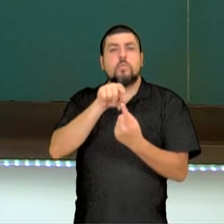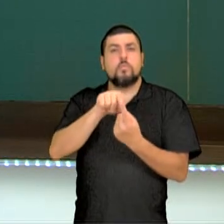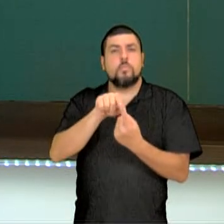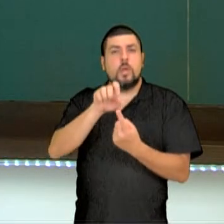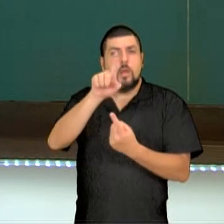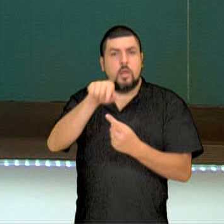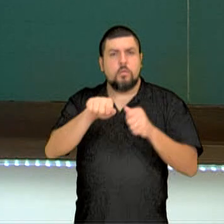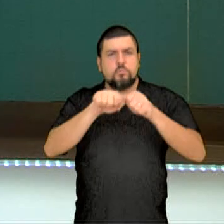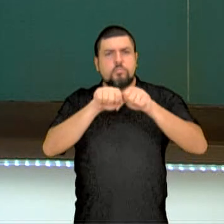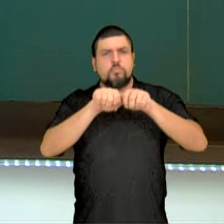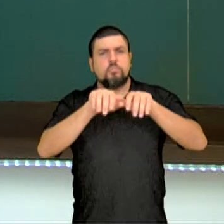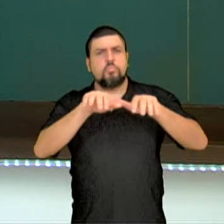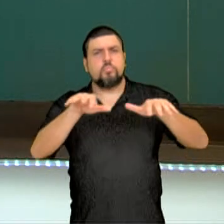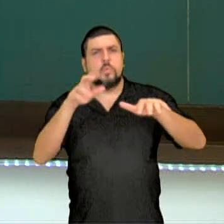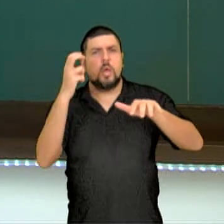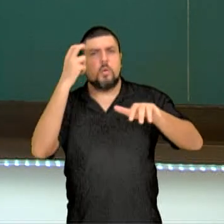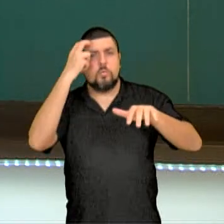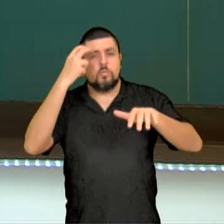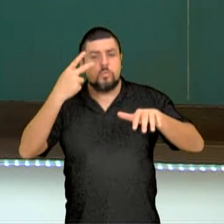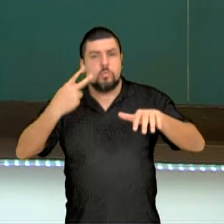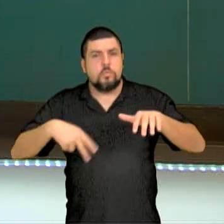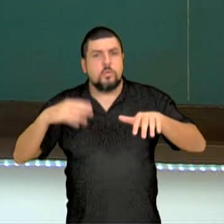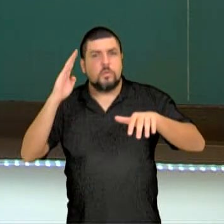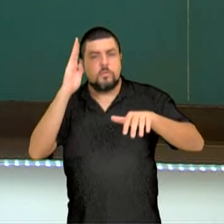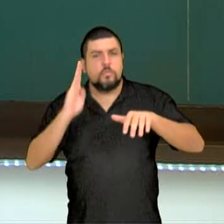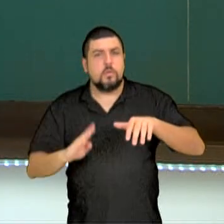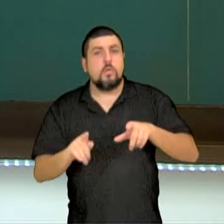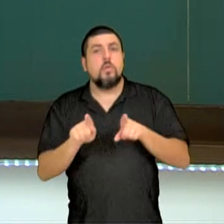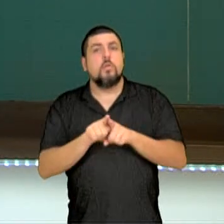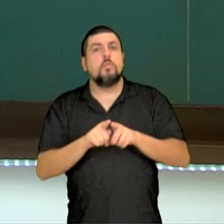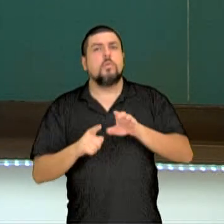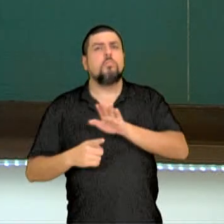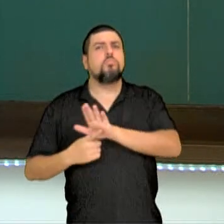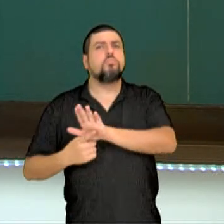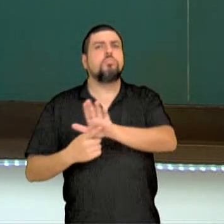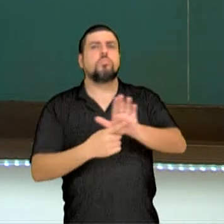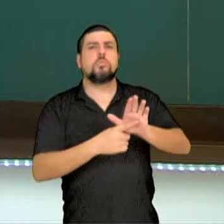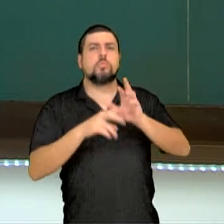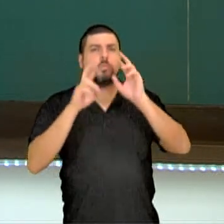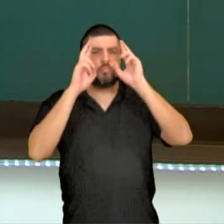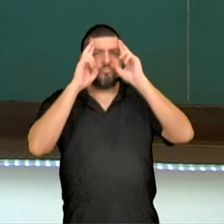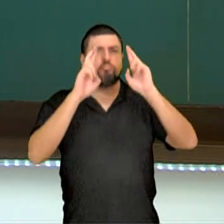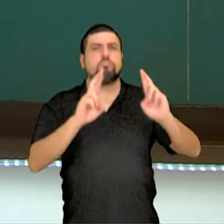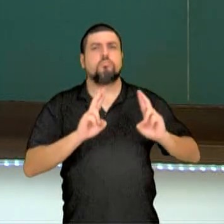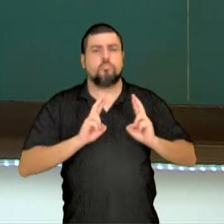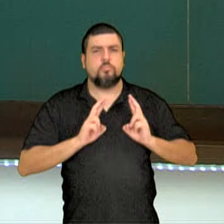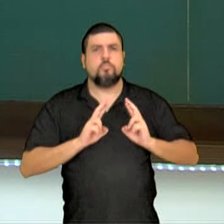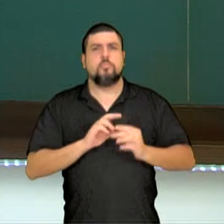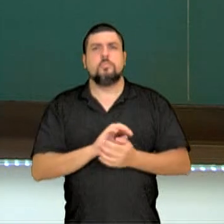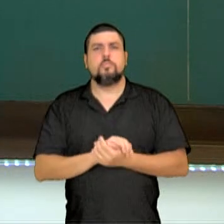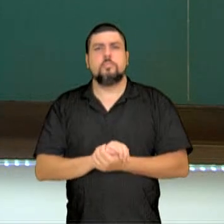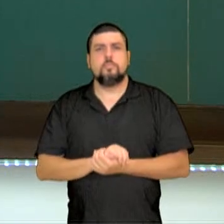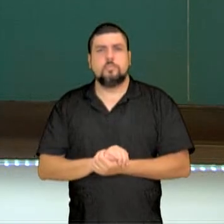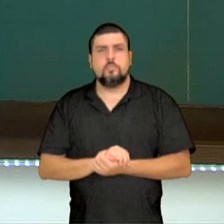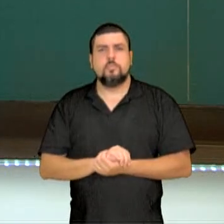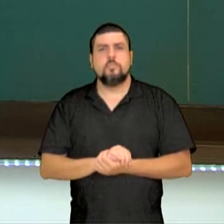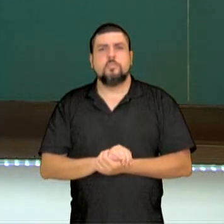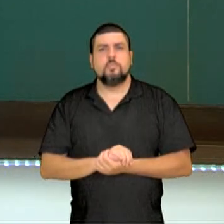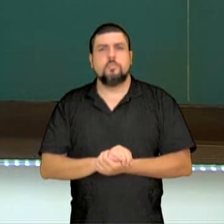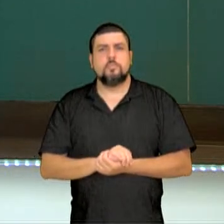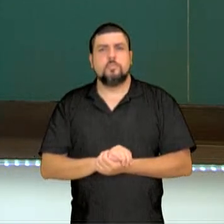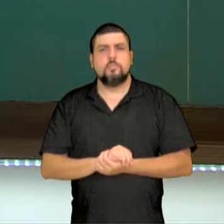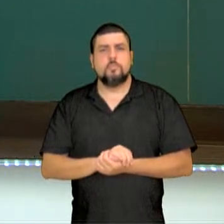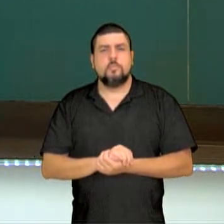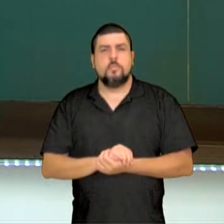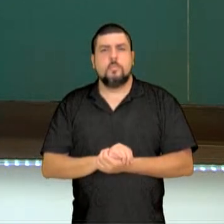ser respeitada. Então, o objetivo principal da dança de rua brasileira é que ela fosse, né, divulgada e muito bem